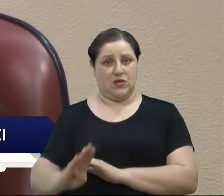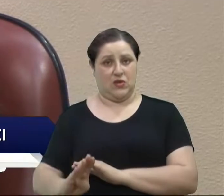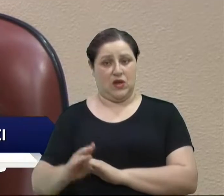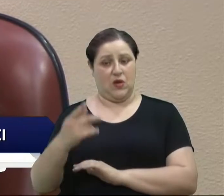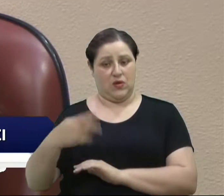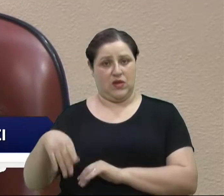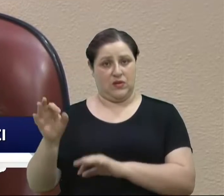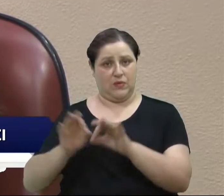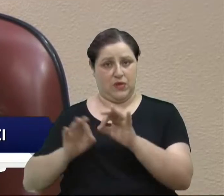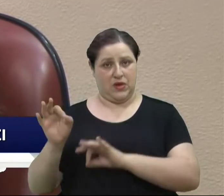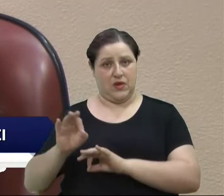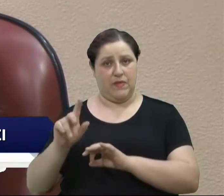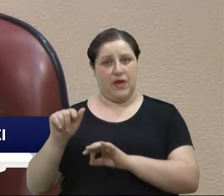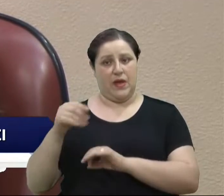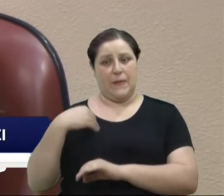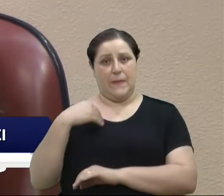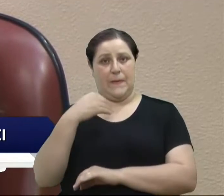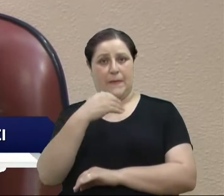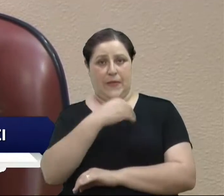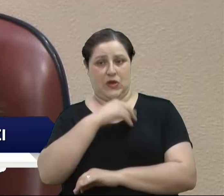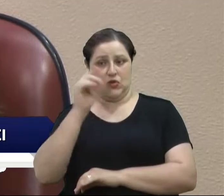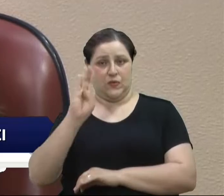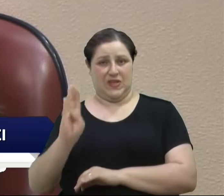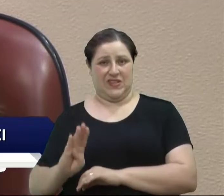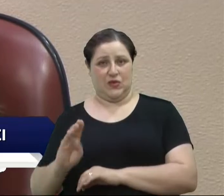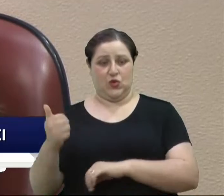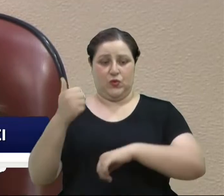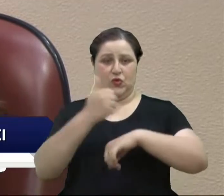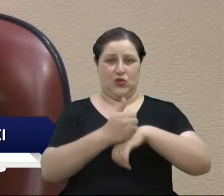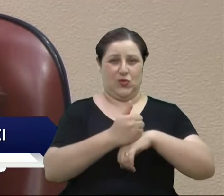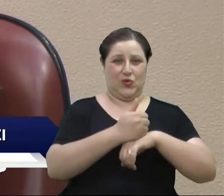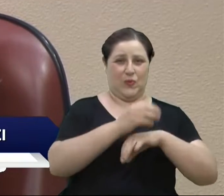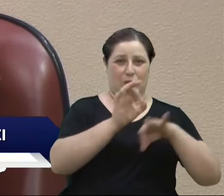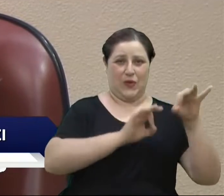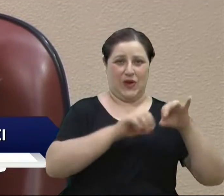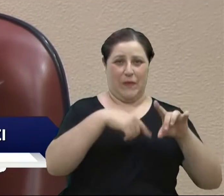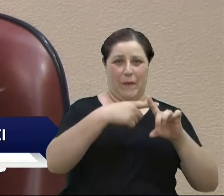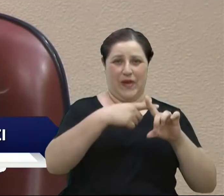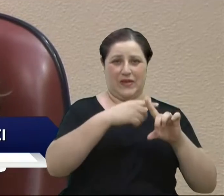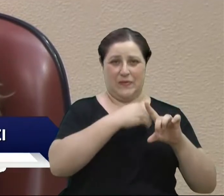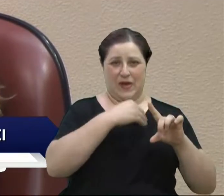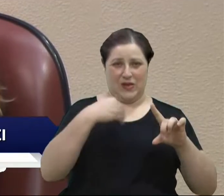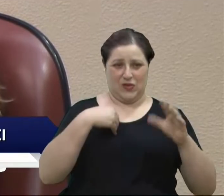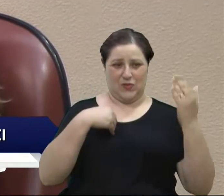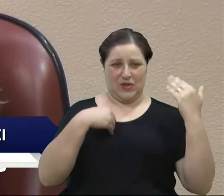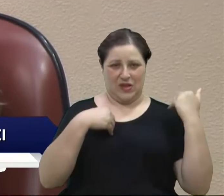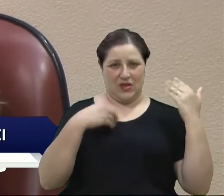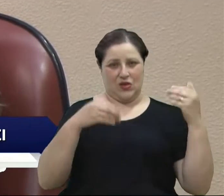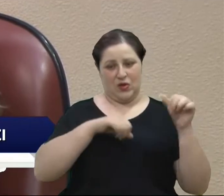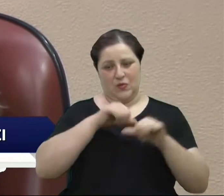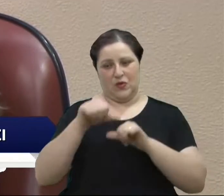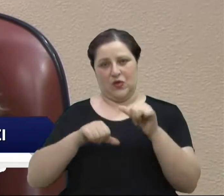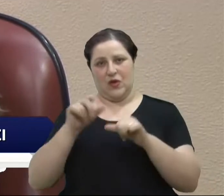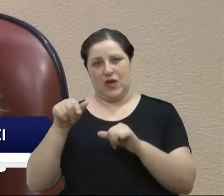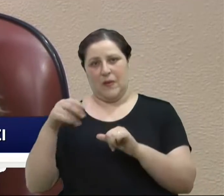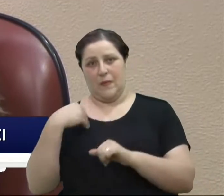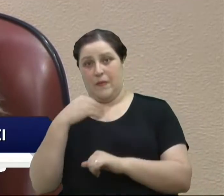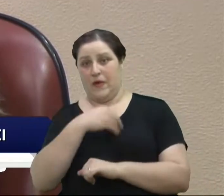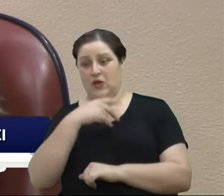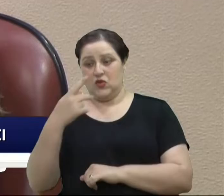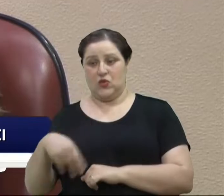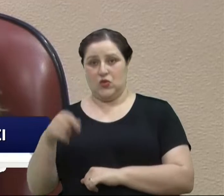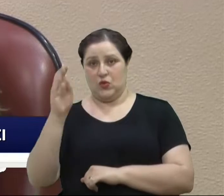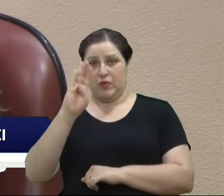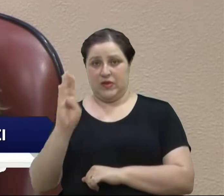desse programa, que é o Programa Médicos do Brasil. Porém, para esse ano, infelizmente, não foi possível. Mas nós já